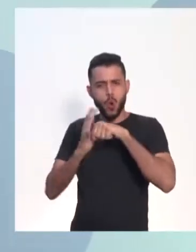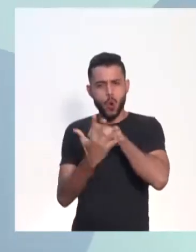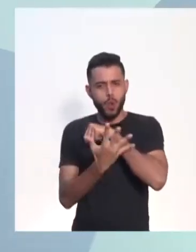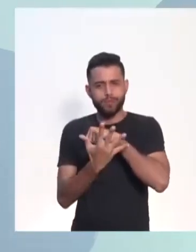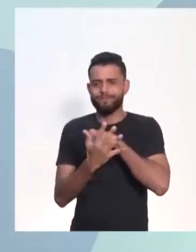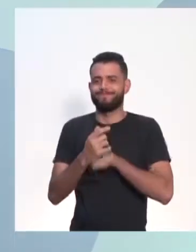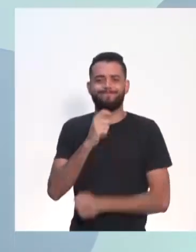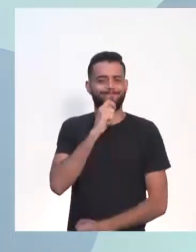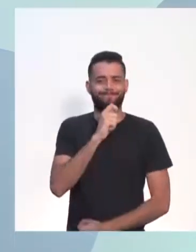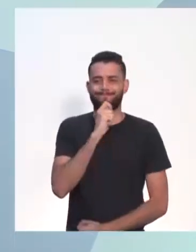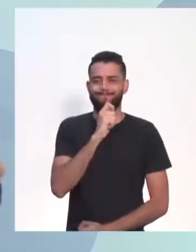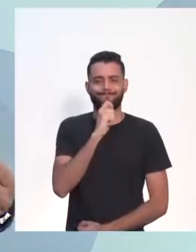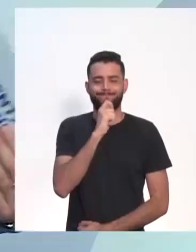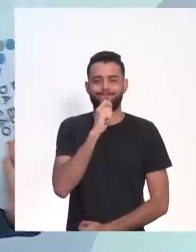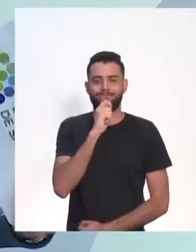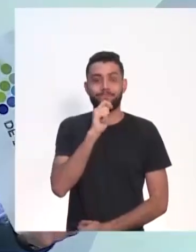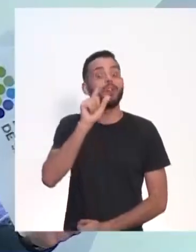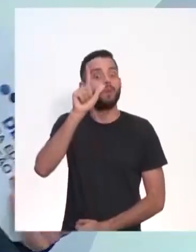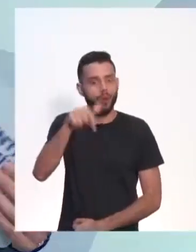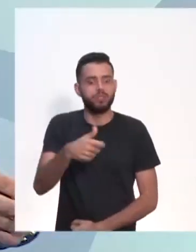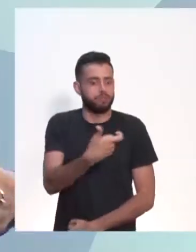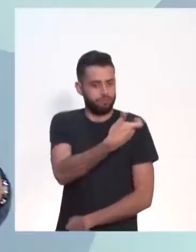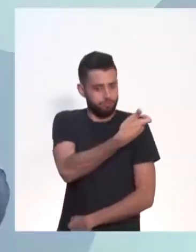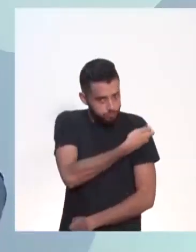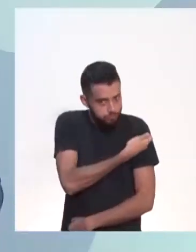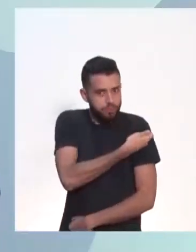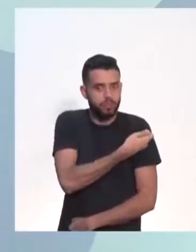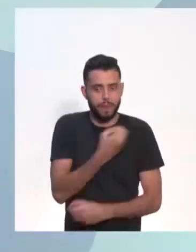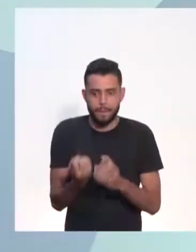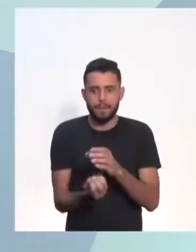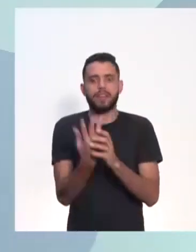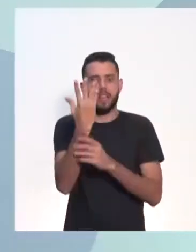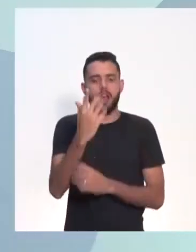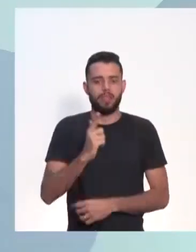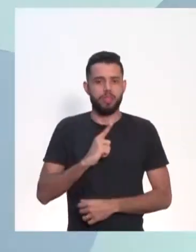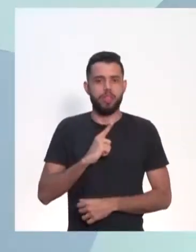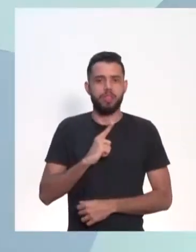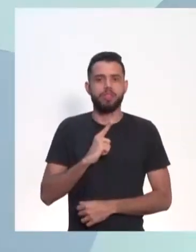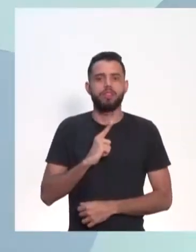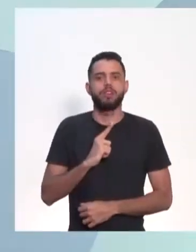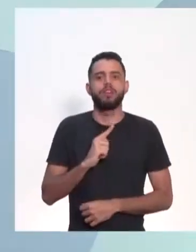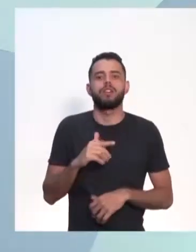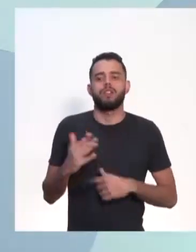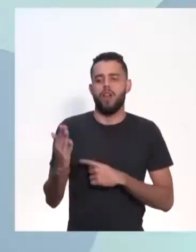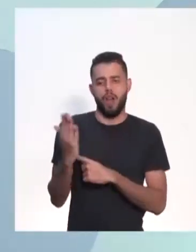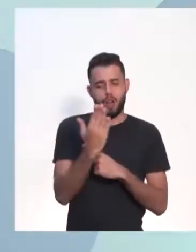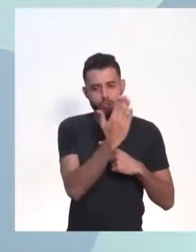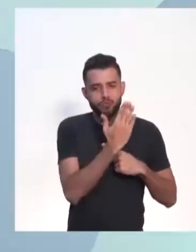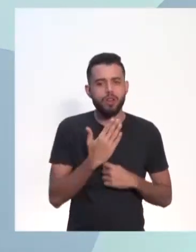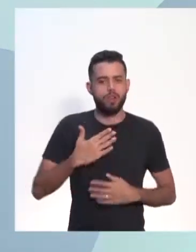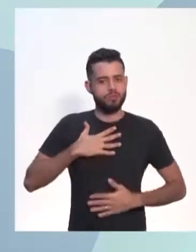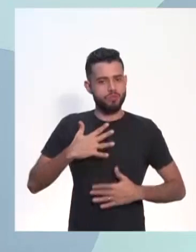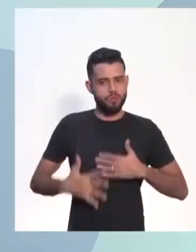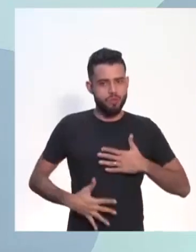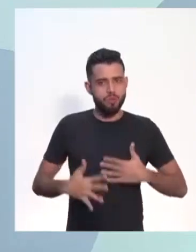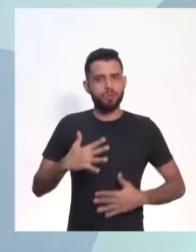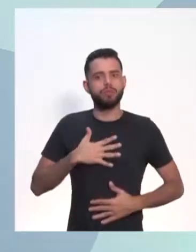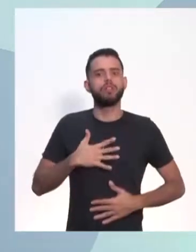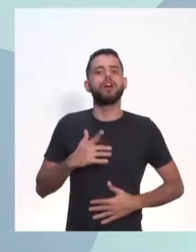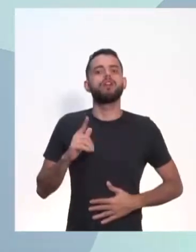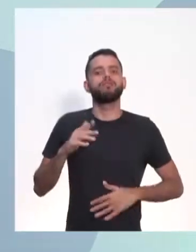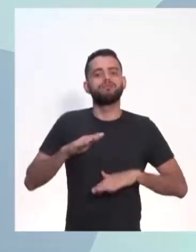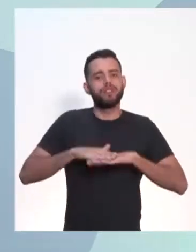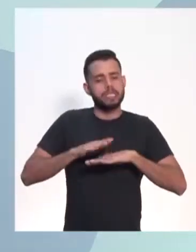coronavírus. A partir do momento que a gente tiver uma vacina contra o coronavírus, a gente auxilia os nossos sistemas imunológicos a produzirem